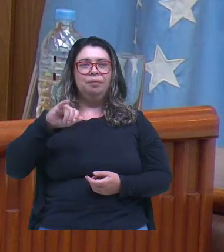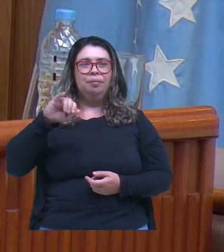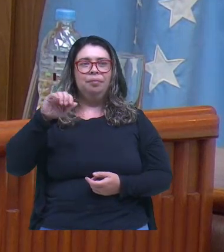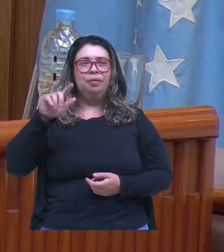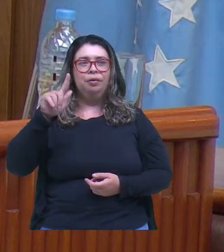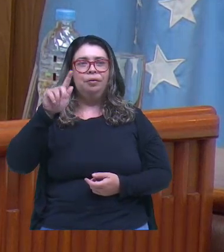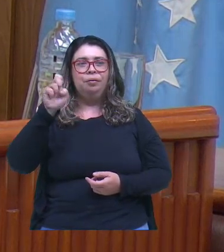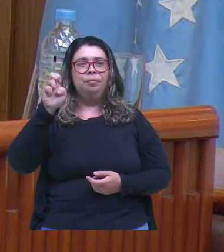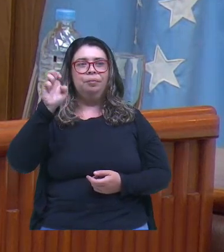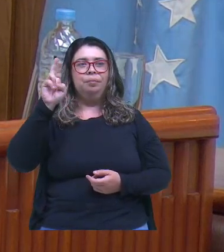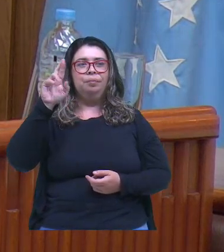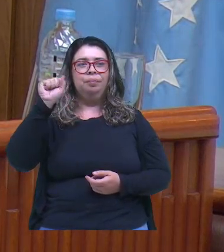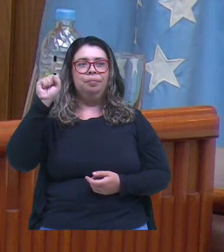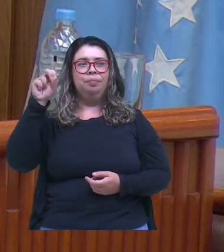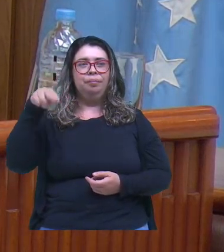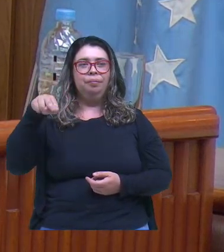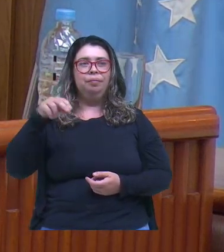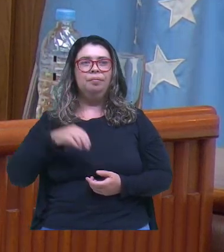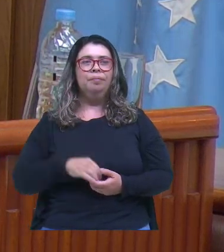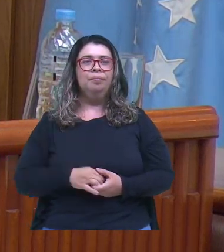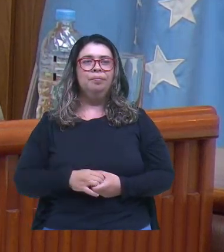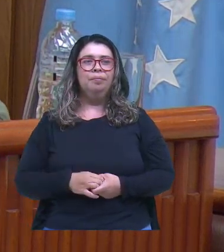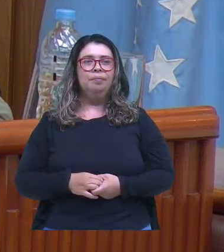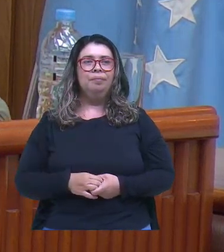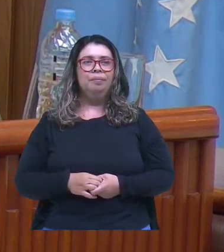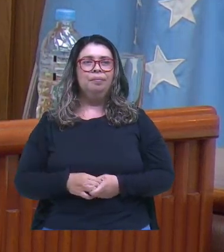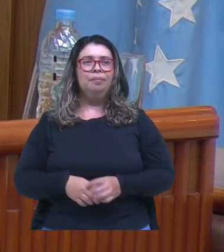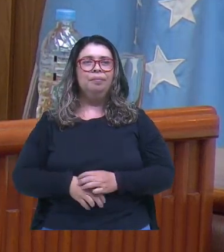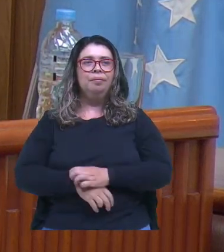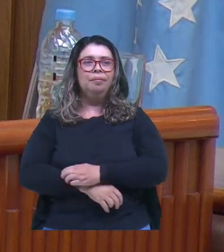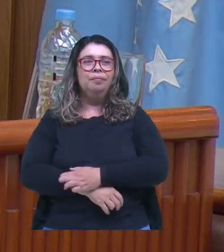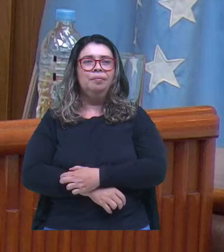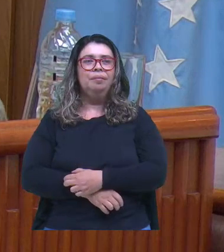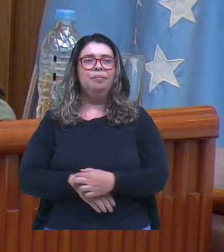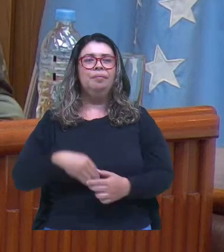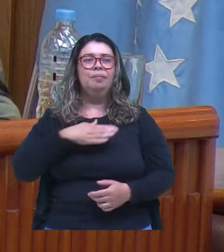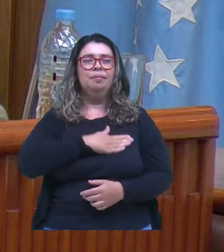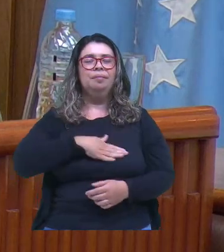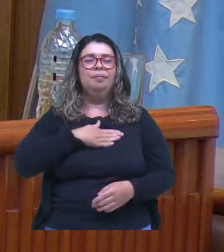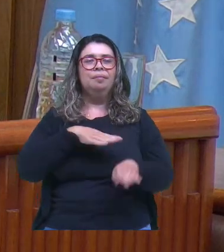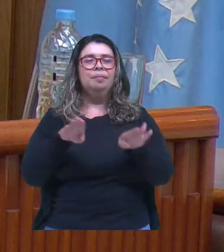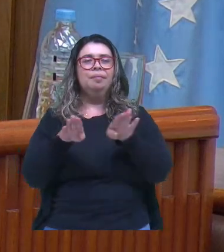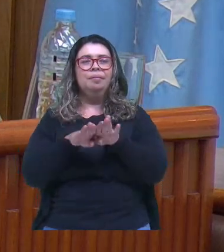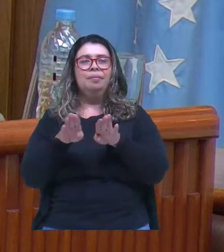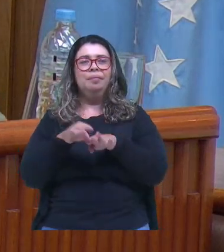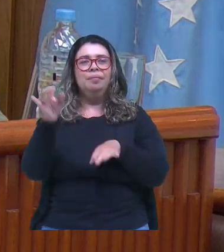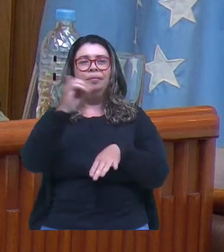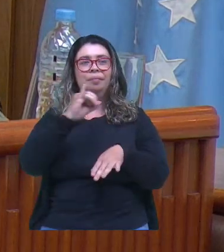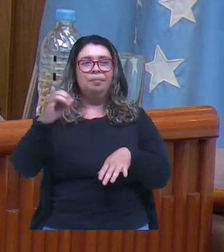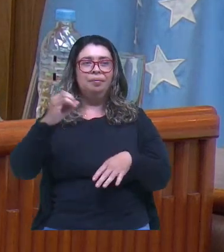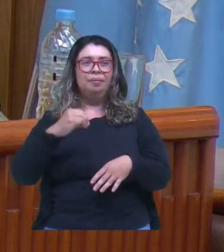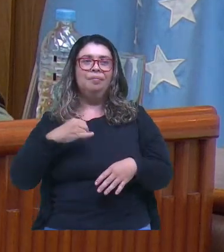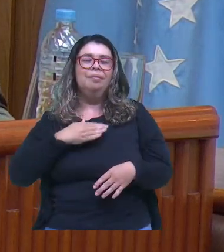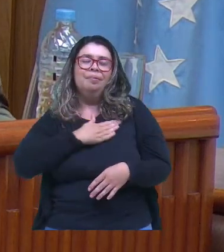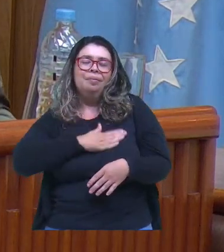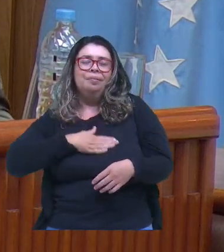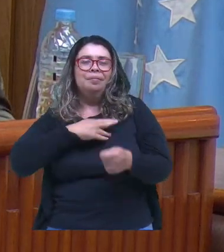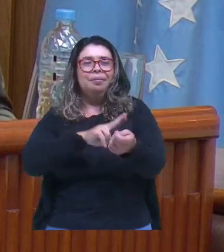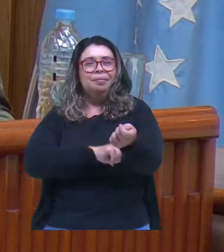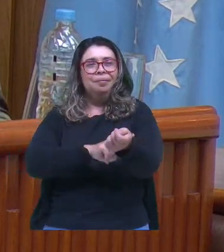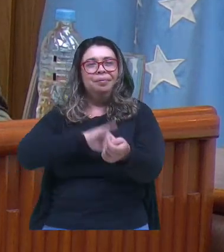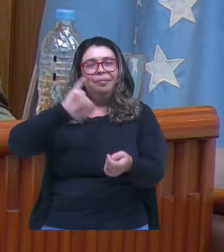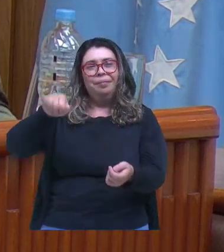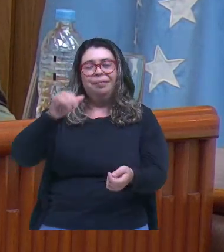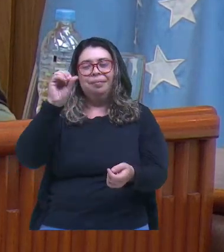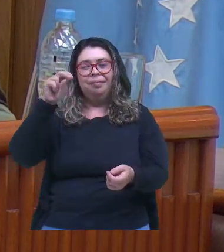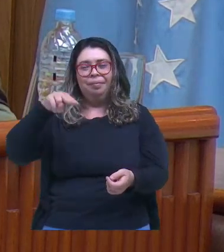Parabenizo. Parabéns, Sargento. Gostaria de cumprimentar também o meu querido irmão, o Jonas,